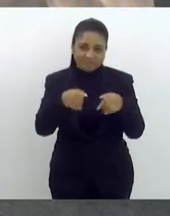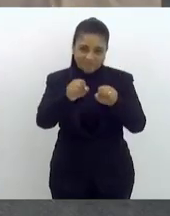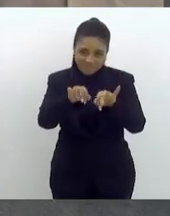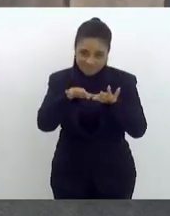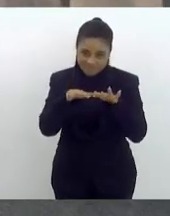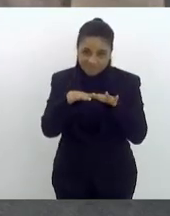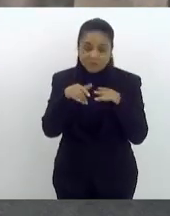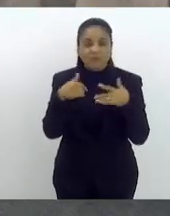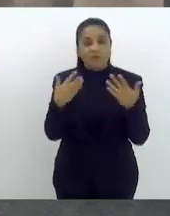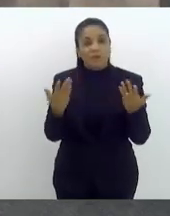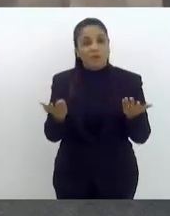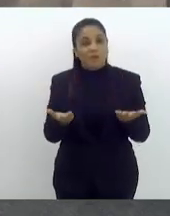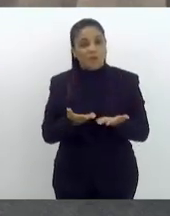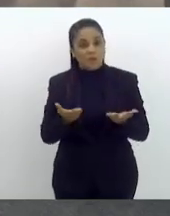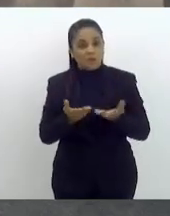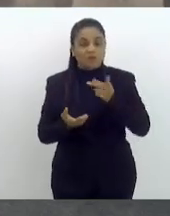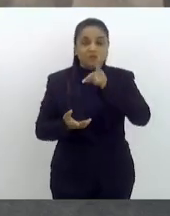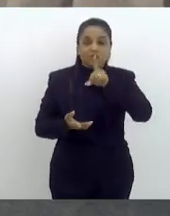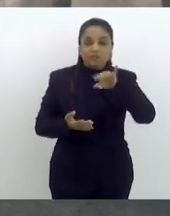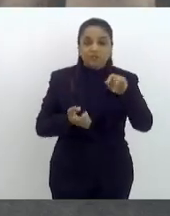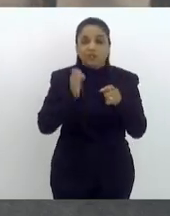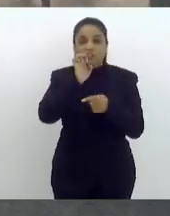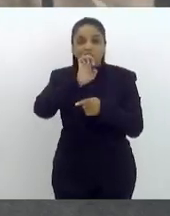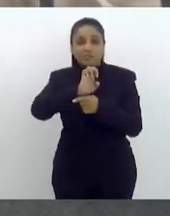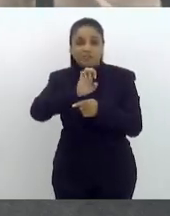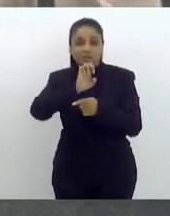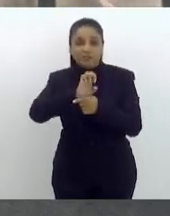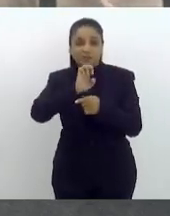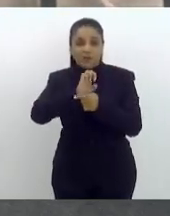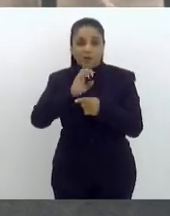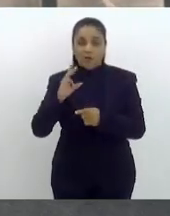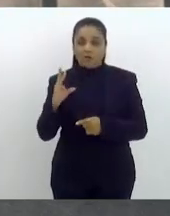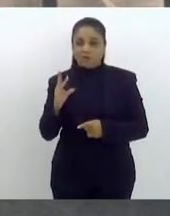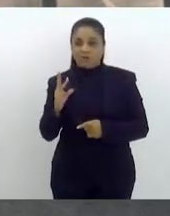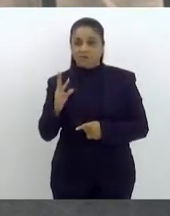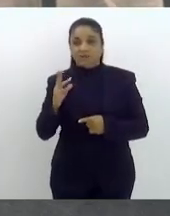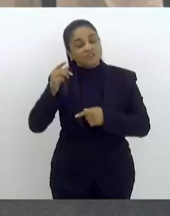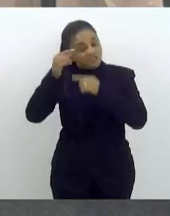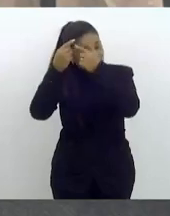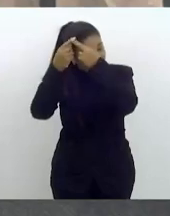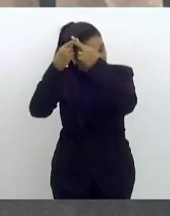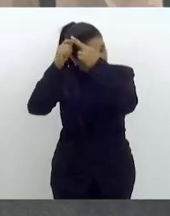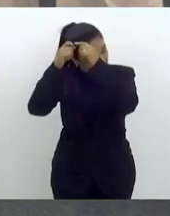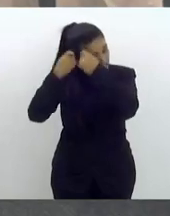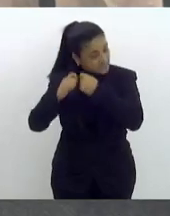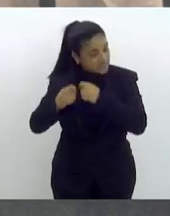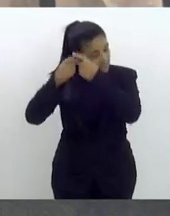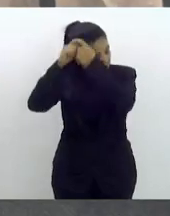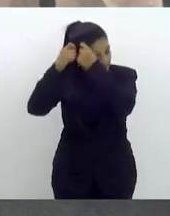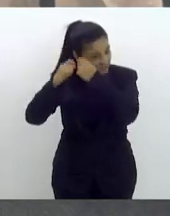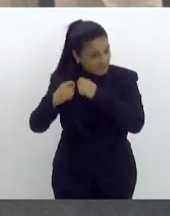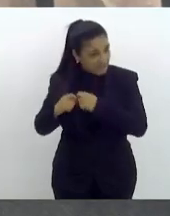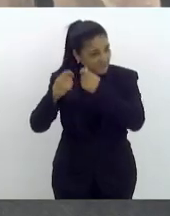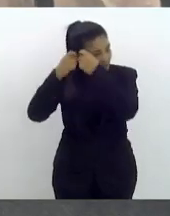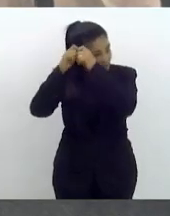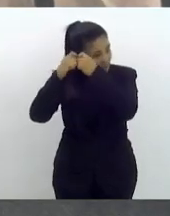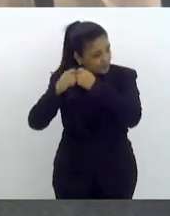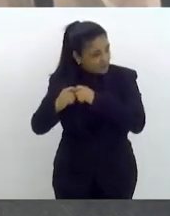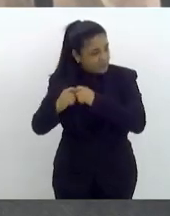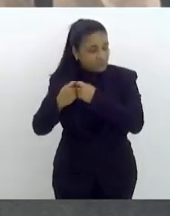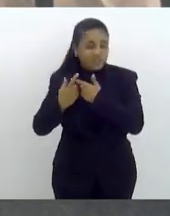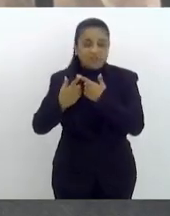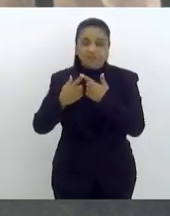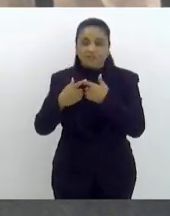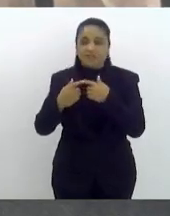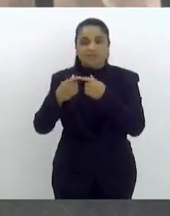é que hoje é o dia Estadual da pessoa trancista fiz aqui umas trancinhas deputada tia Ju para homenagear essas